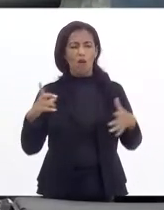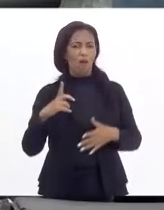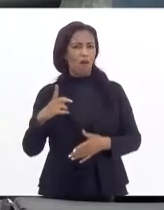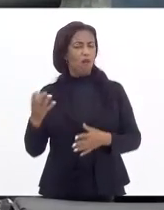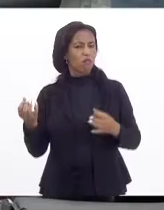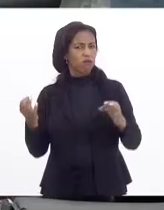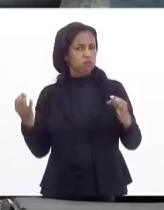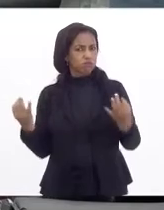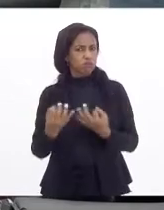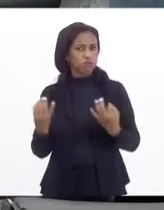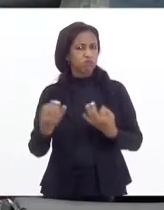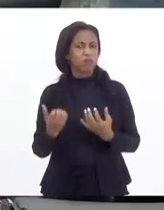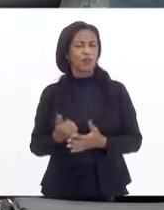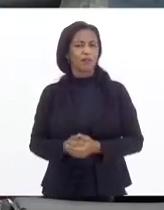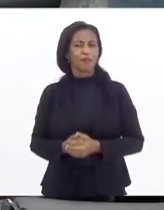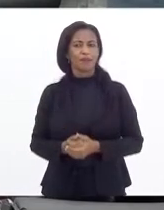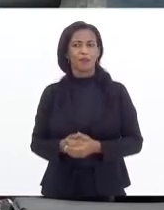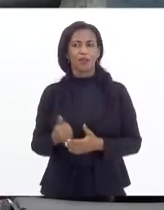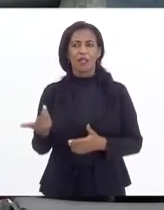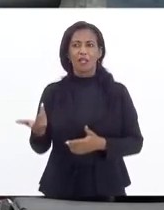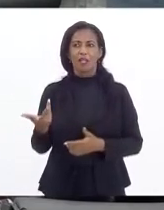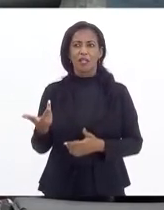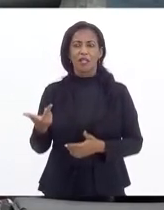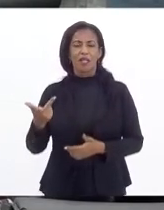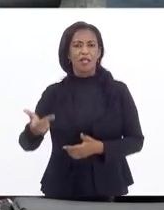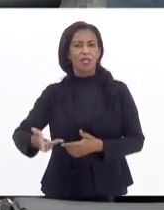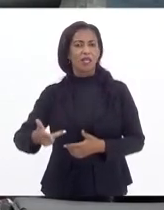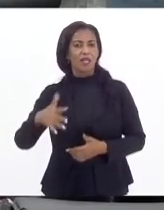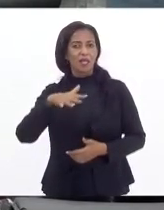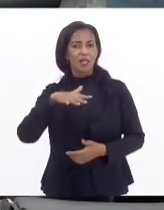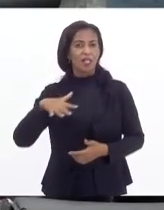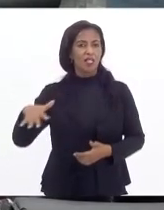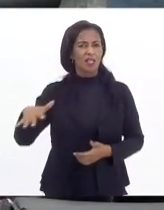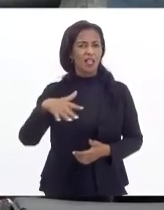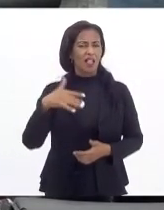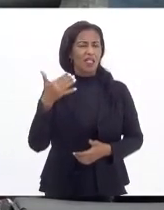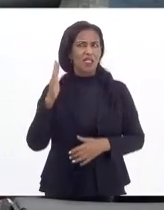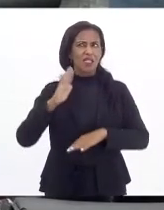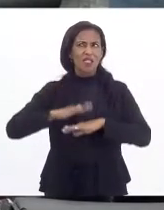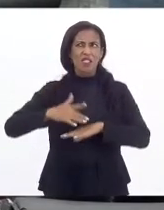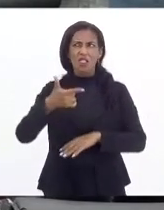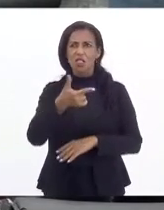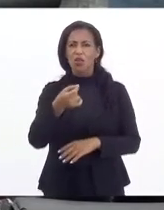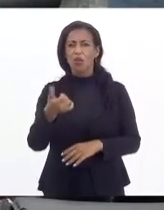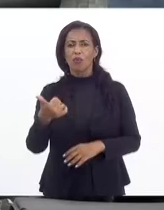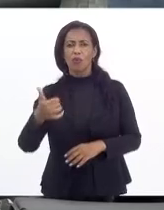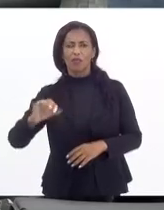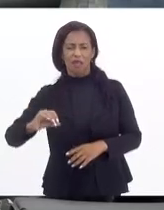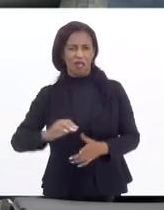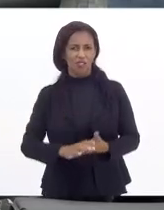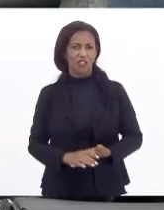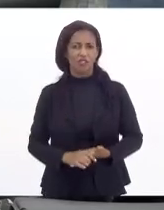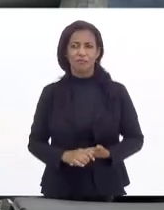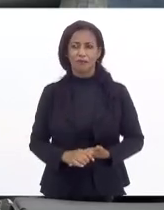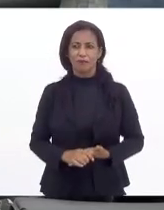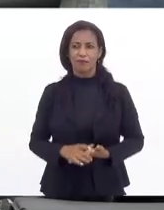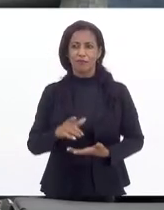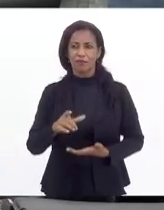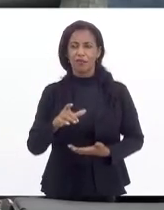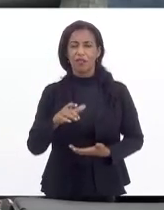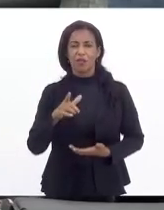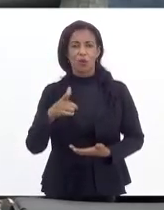dinâmico, que seria exatamente a companhia em saiu aberto desde 2010. Um